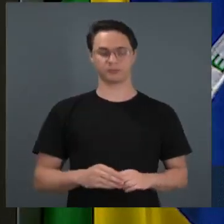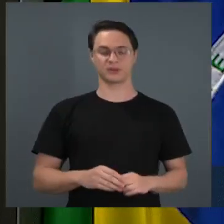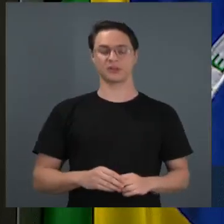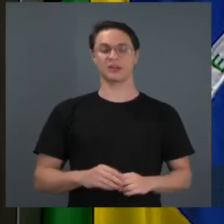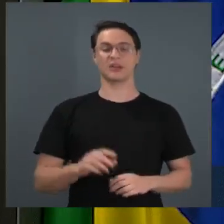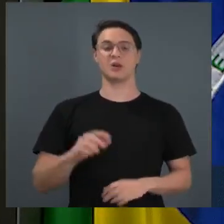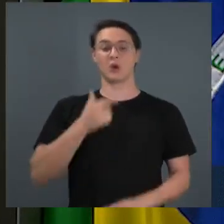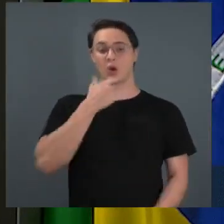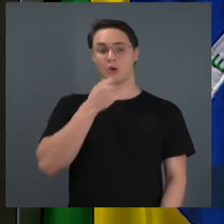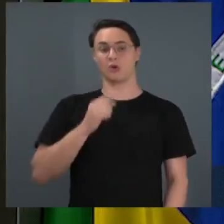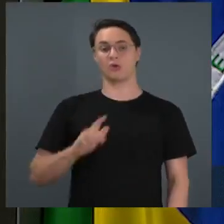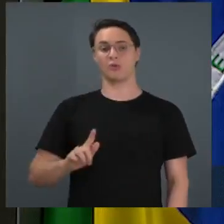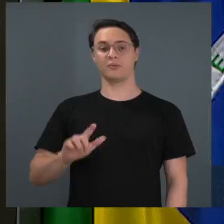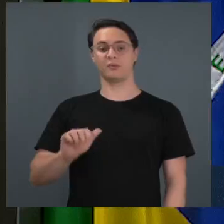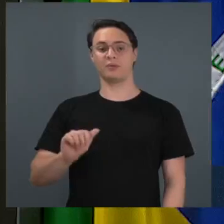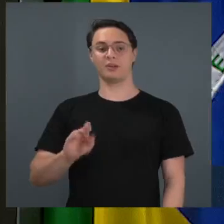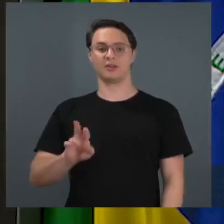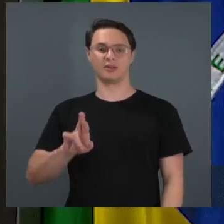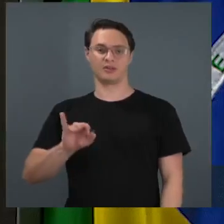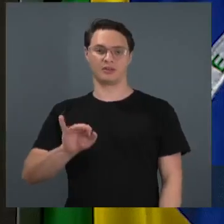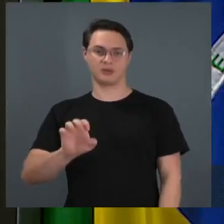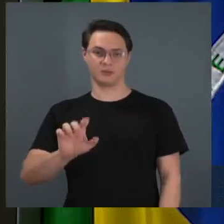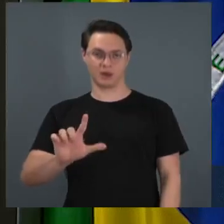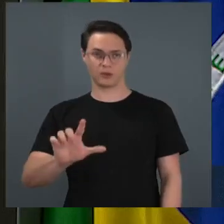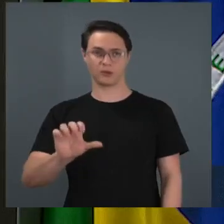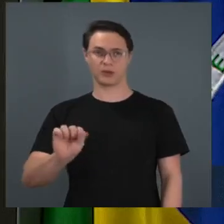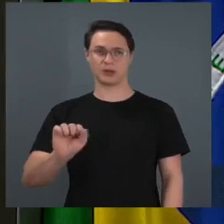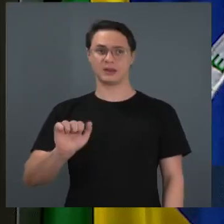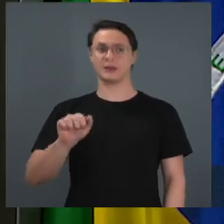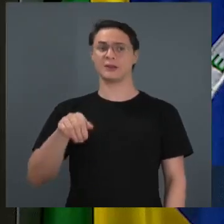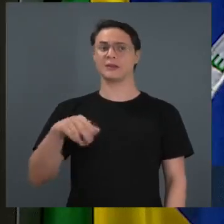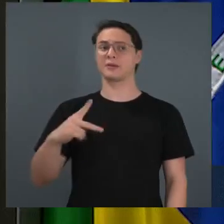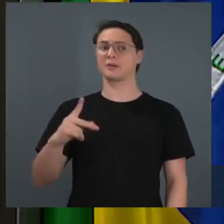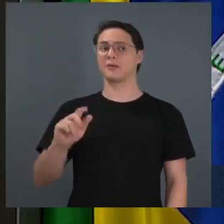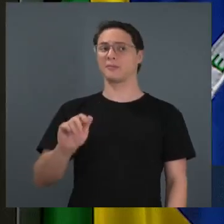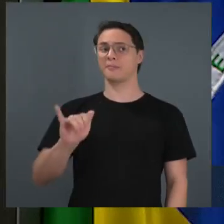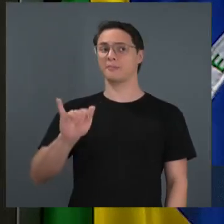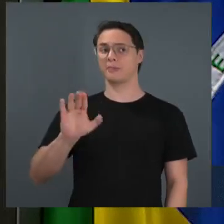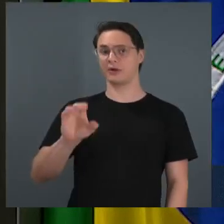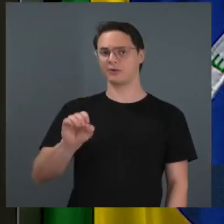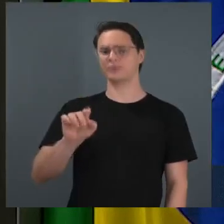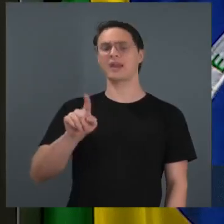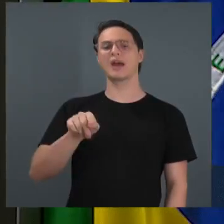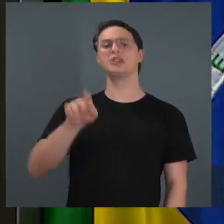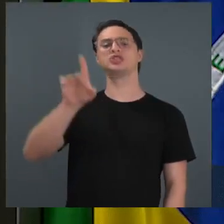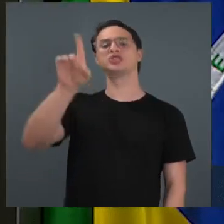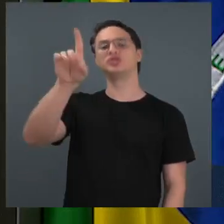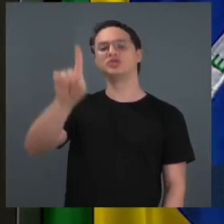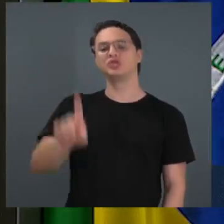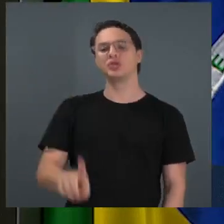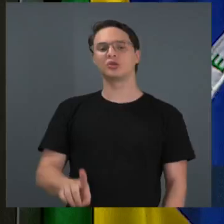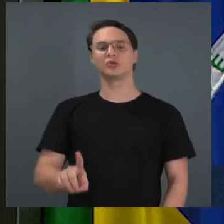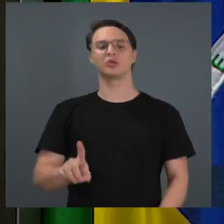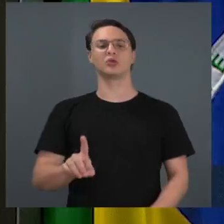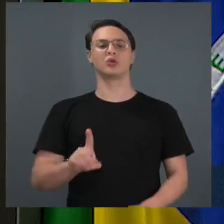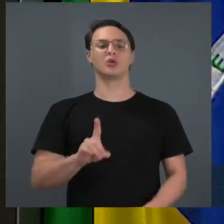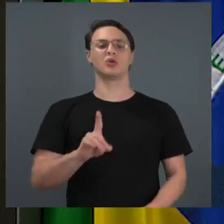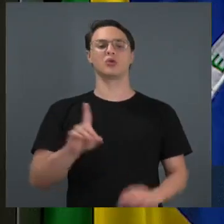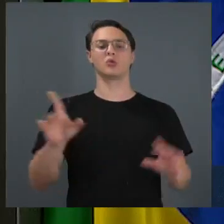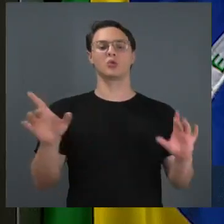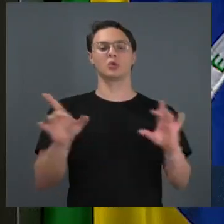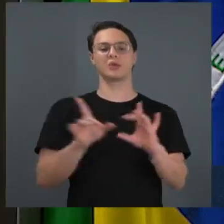Sampaio, diretor de Litigância e Incidência do Conectas Direitos